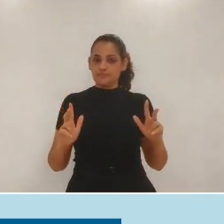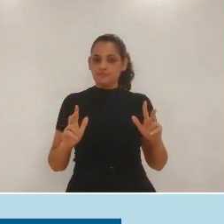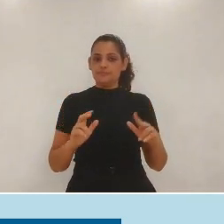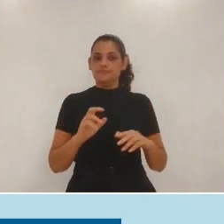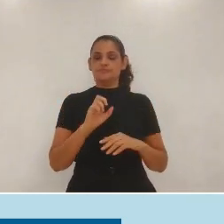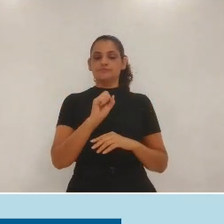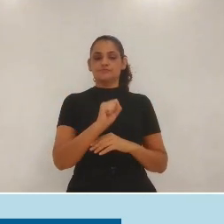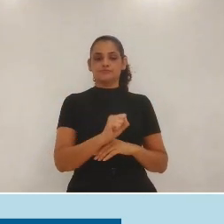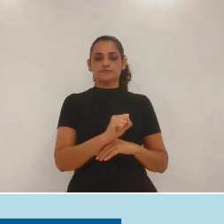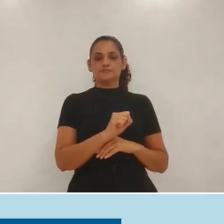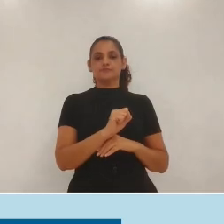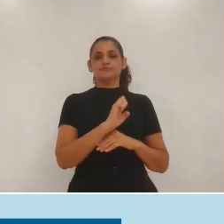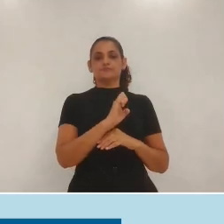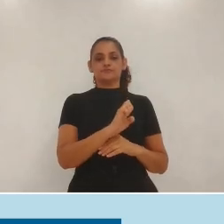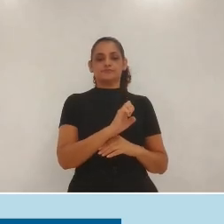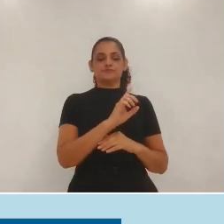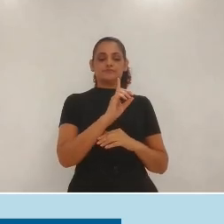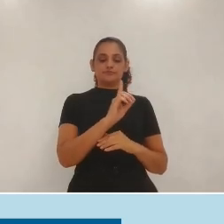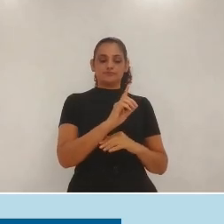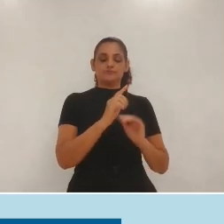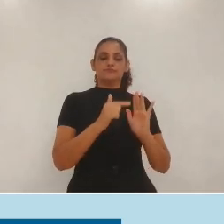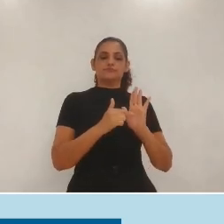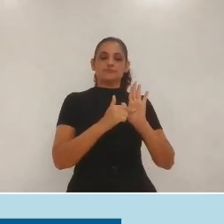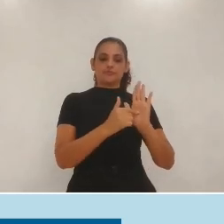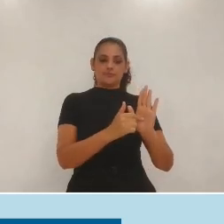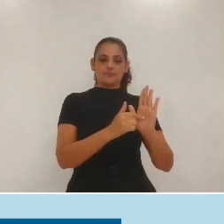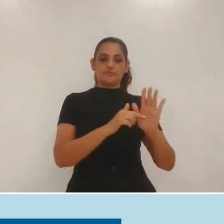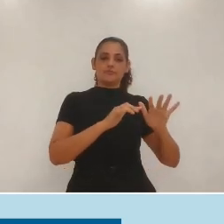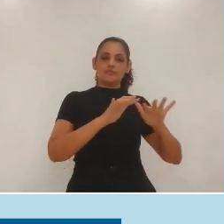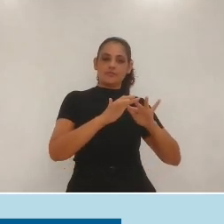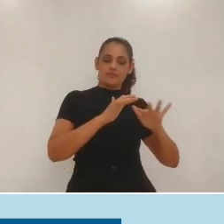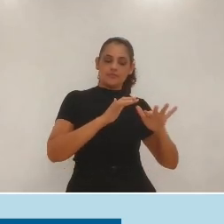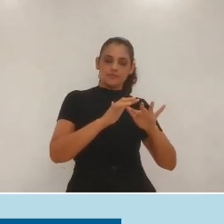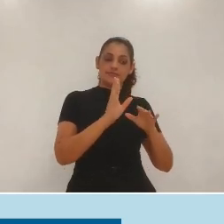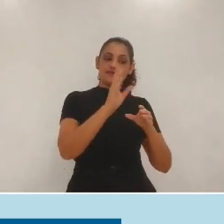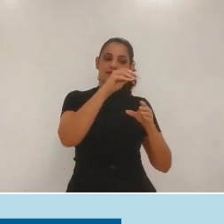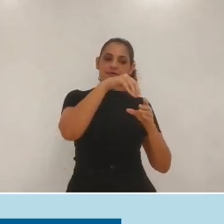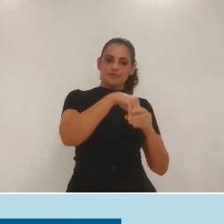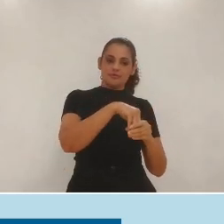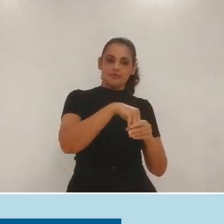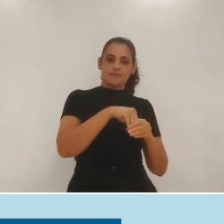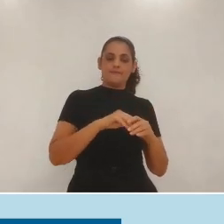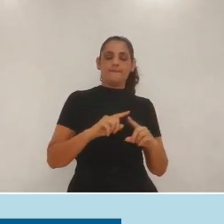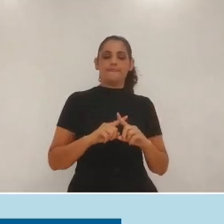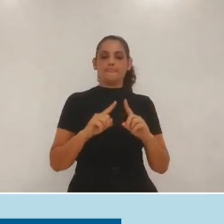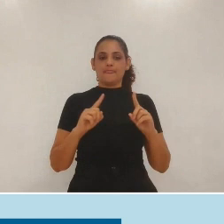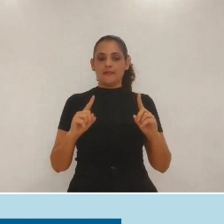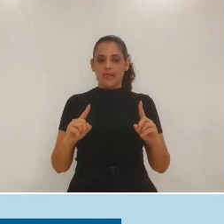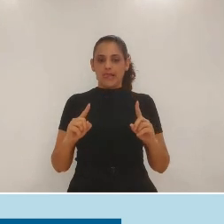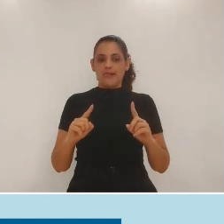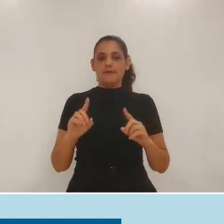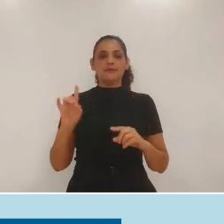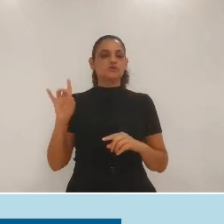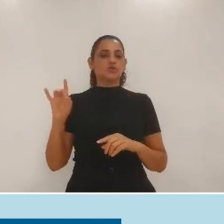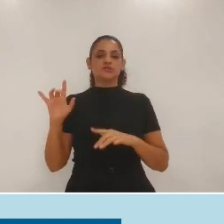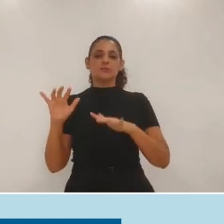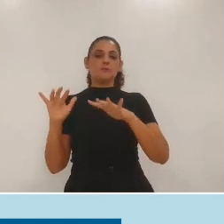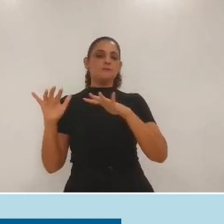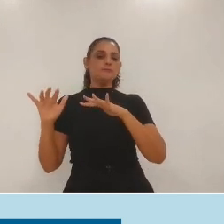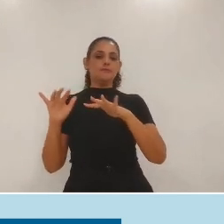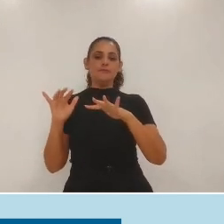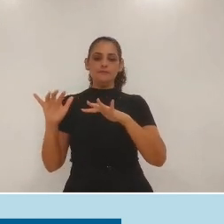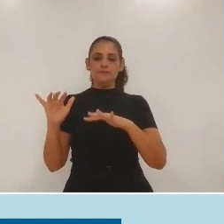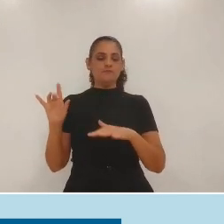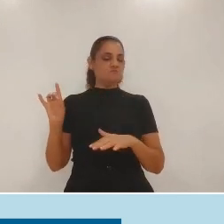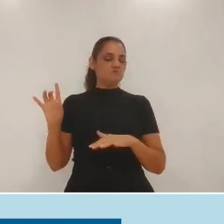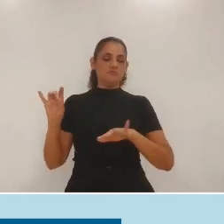Ehlers-Danlos apresentará a hipermobilidade, mas só a hipermobilidade sozinha, ela é só isso mesmo,